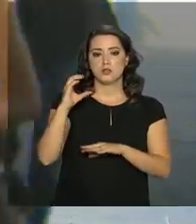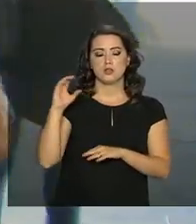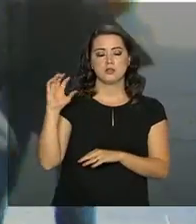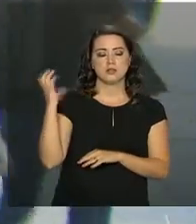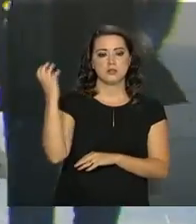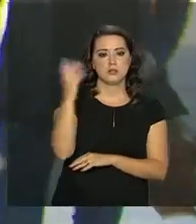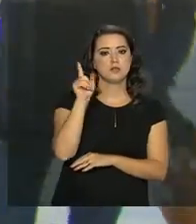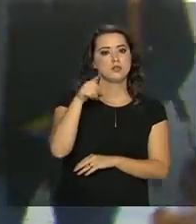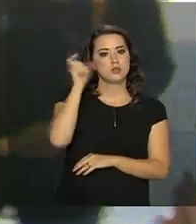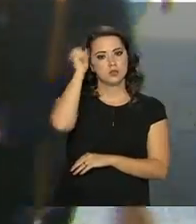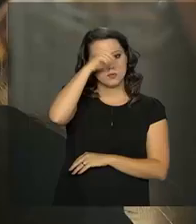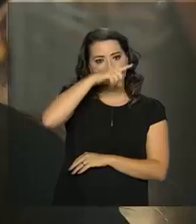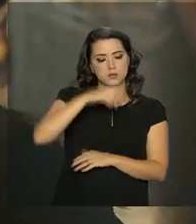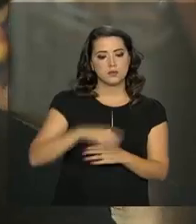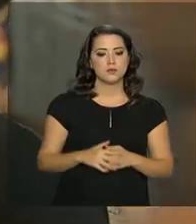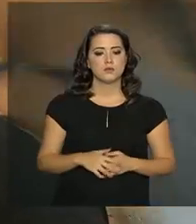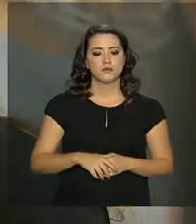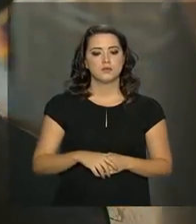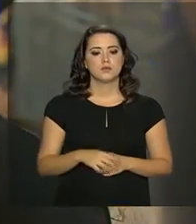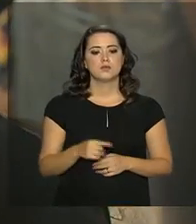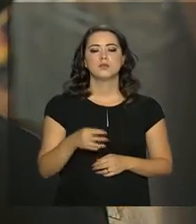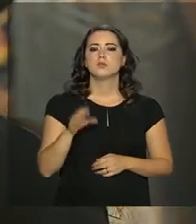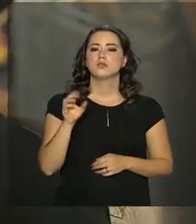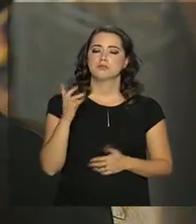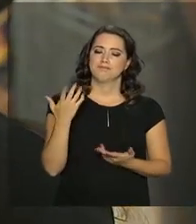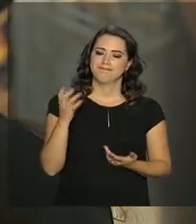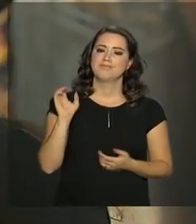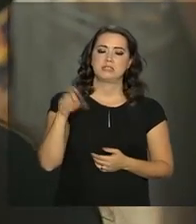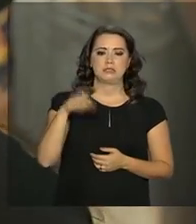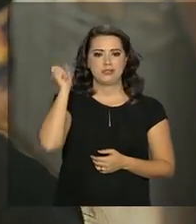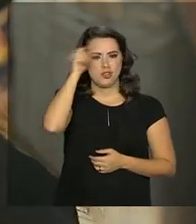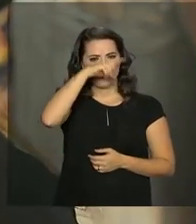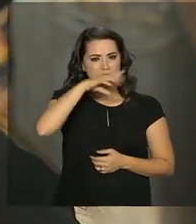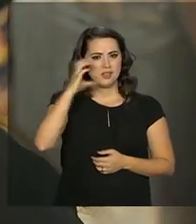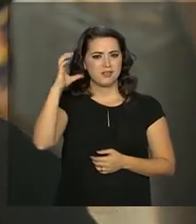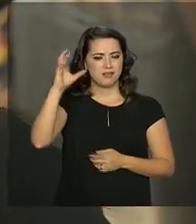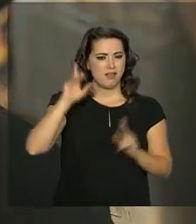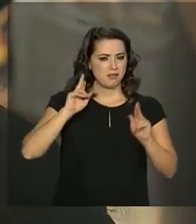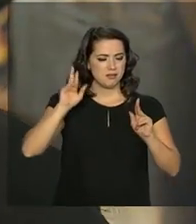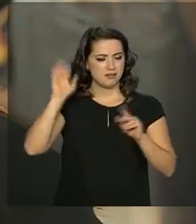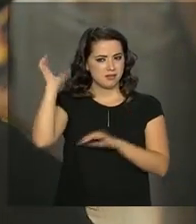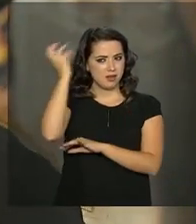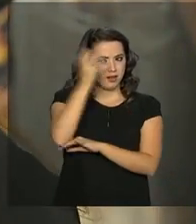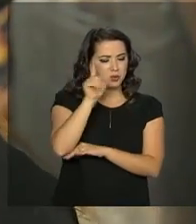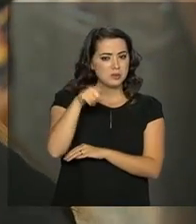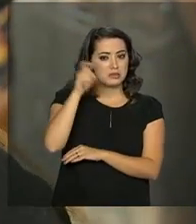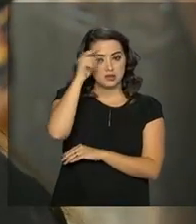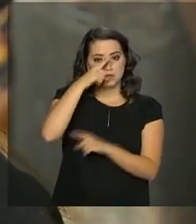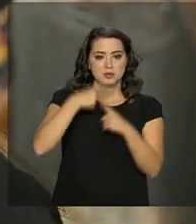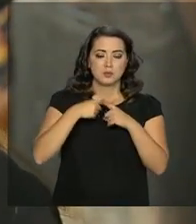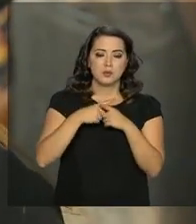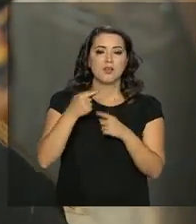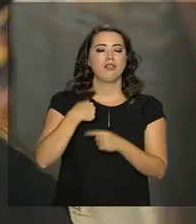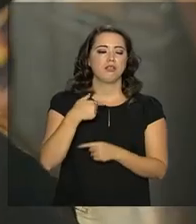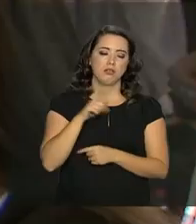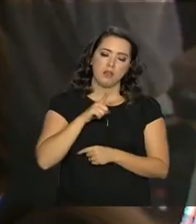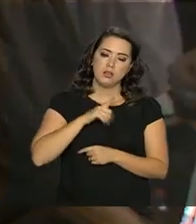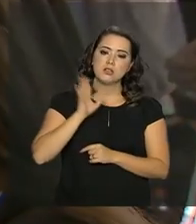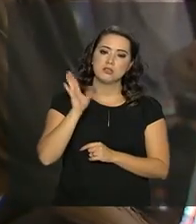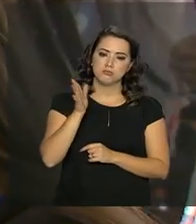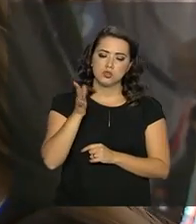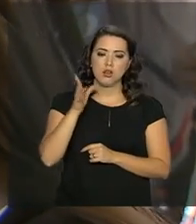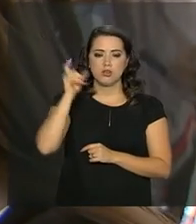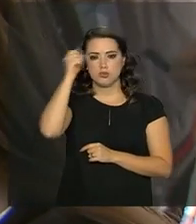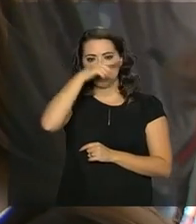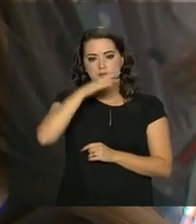estavam difíceis hoje é um pouco difícil da natureza mas assim eu já esperava porque é a minha maior dificuldade em entender